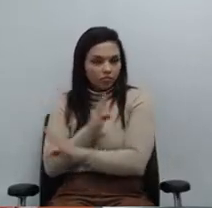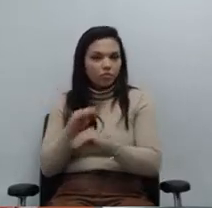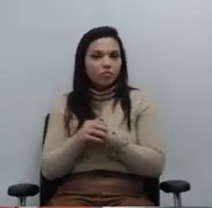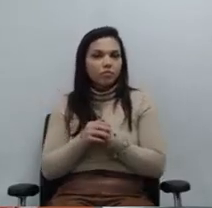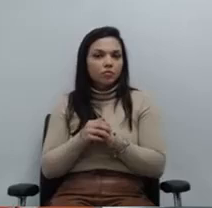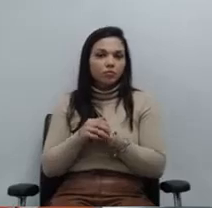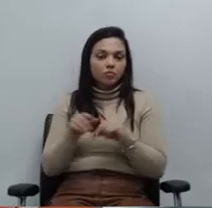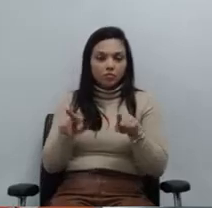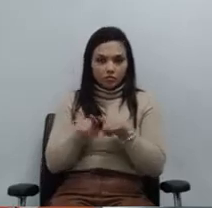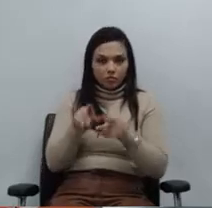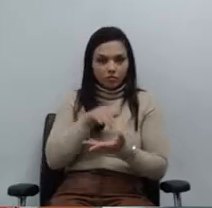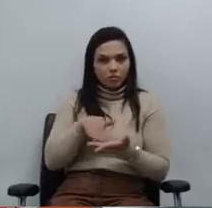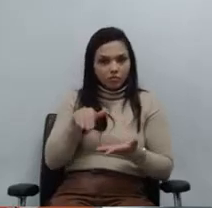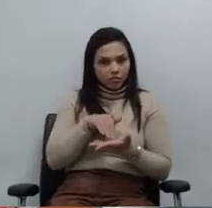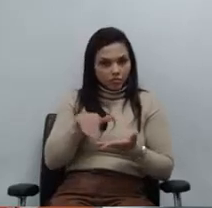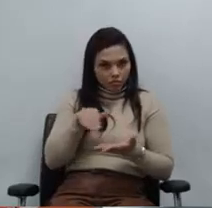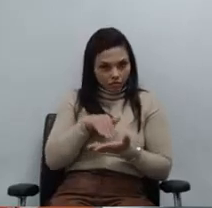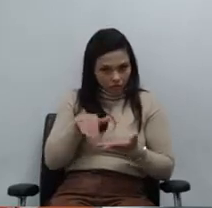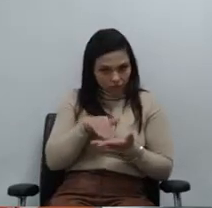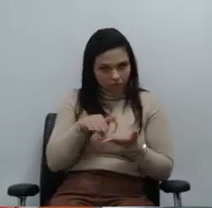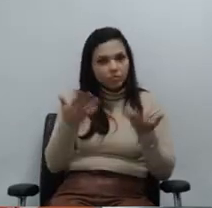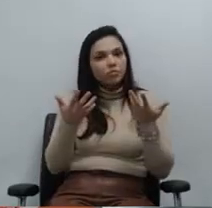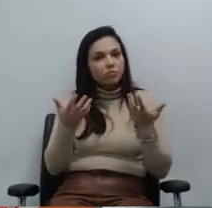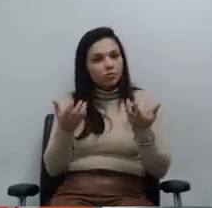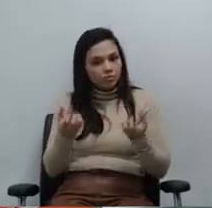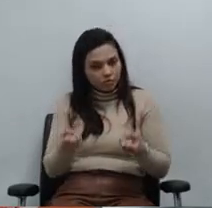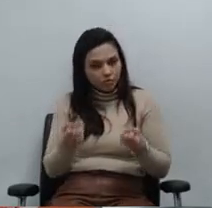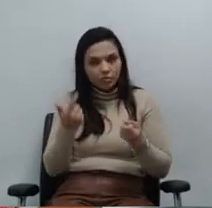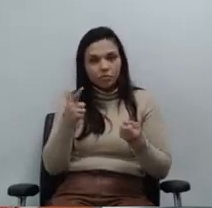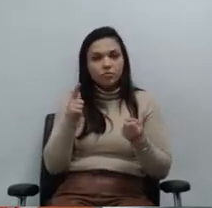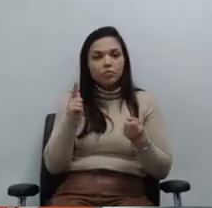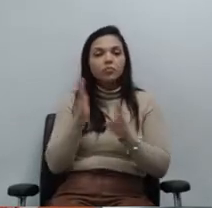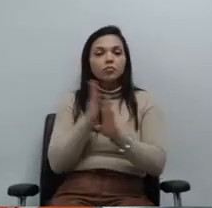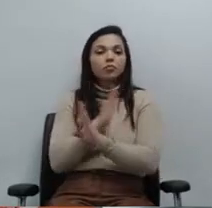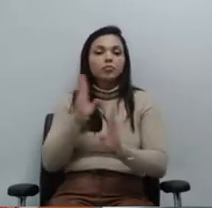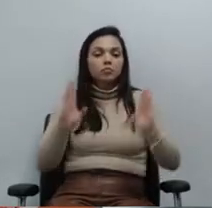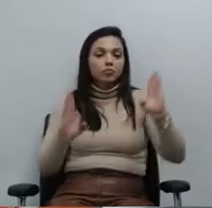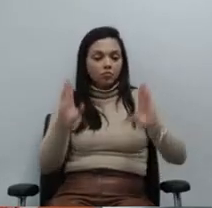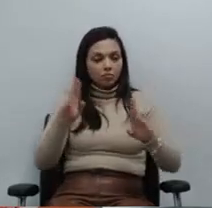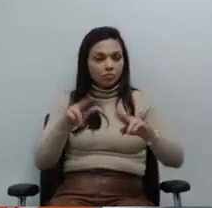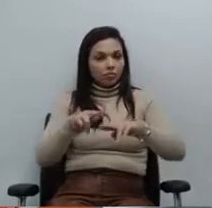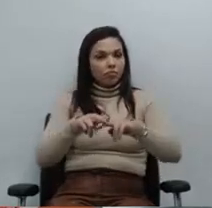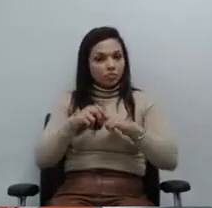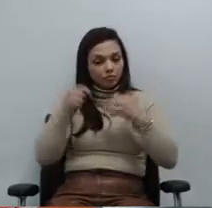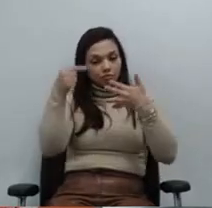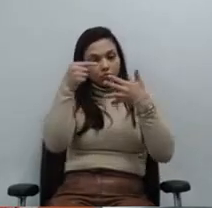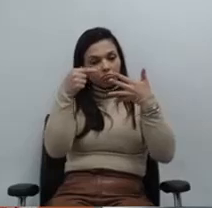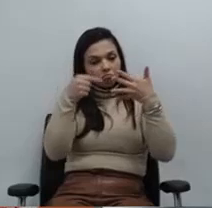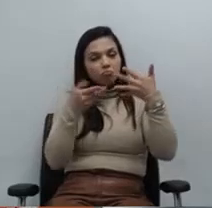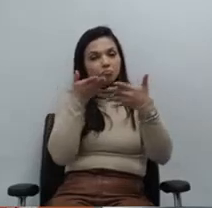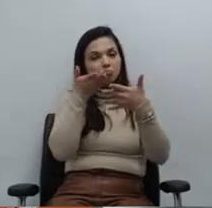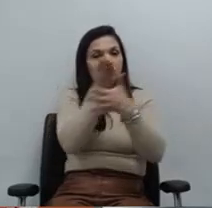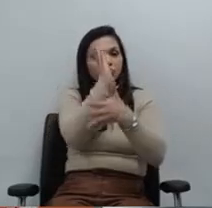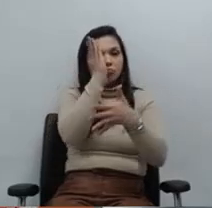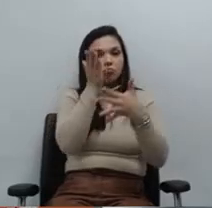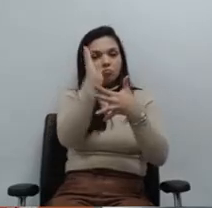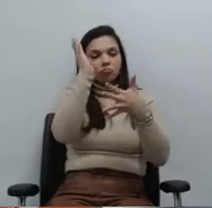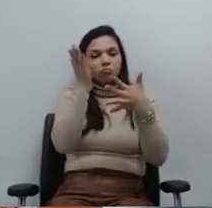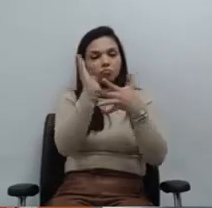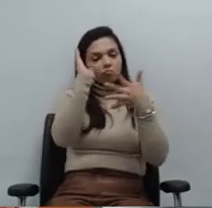A zelosa Secretaria do Conselho Superior certificou que o interessado não possui afastamento no período. Então, assim, considerando que os requisitos da deliberação